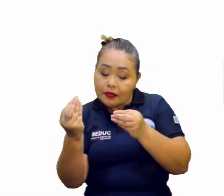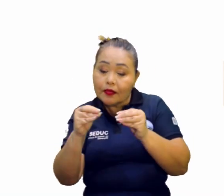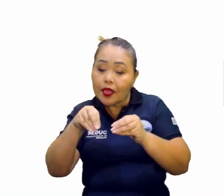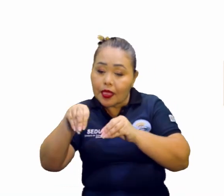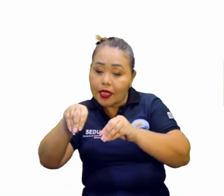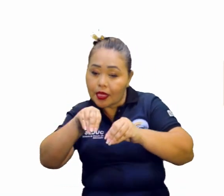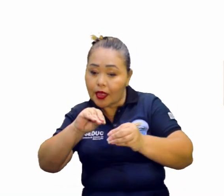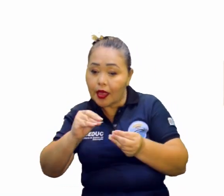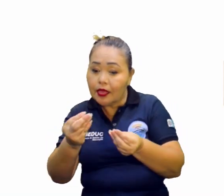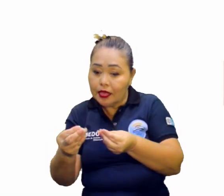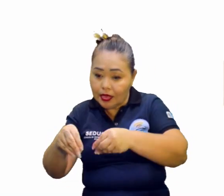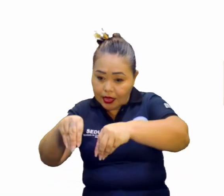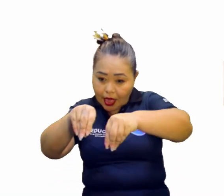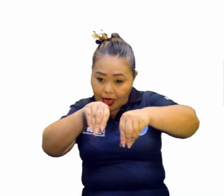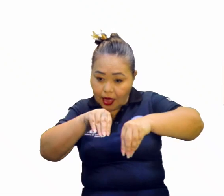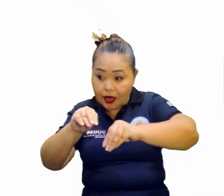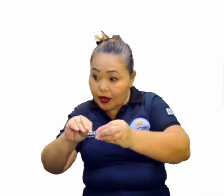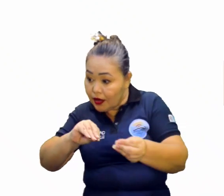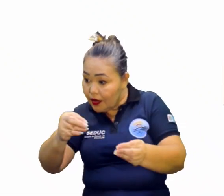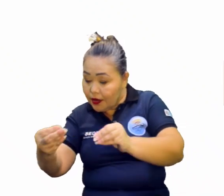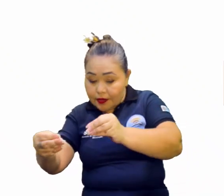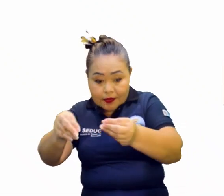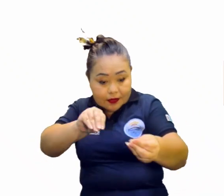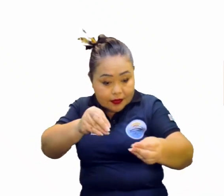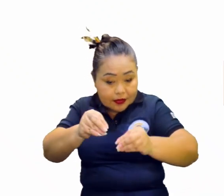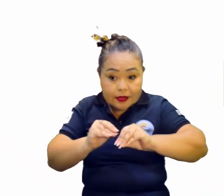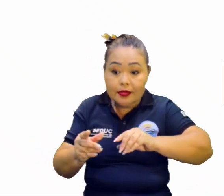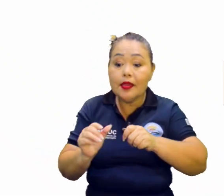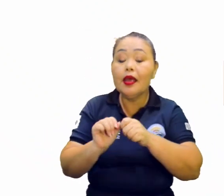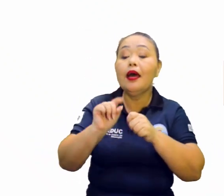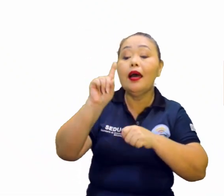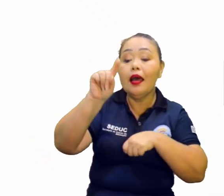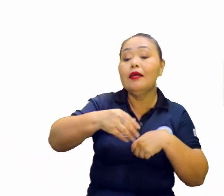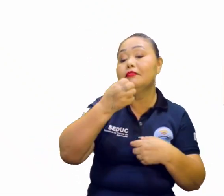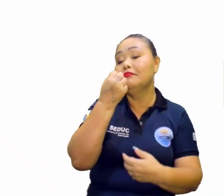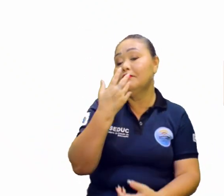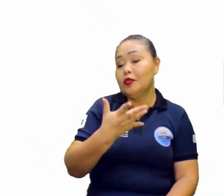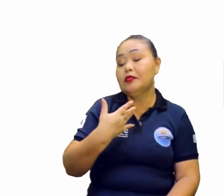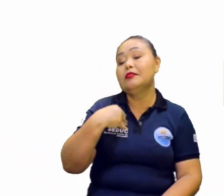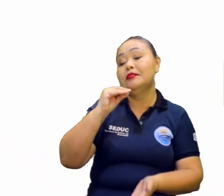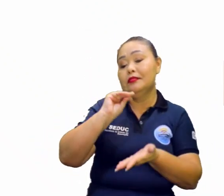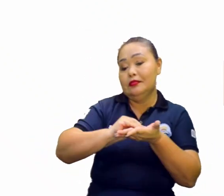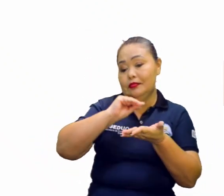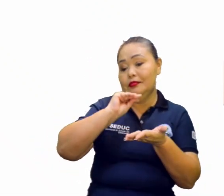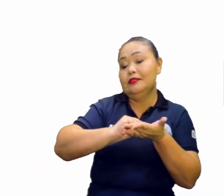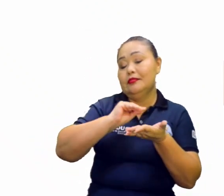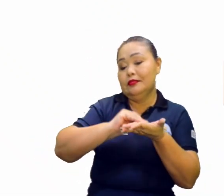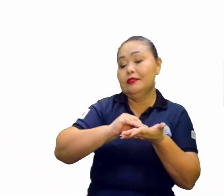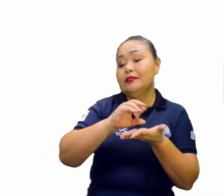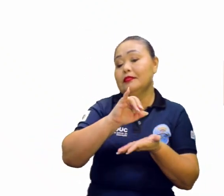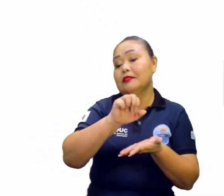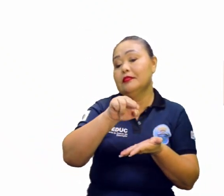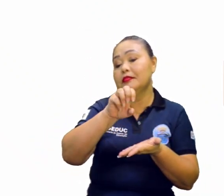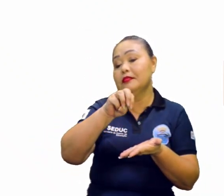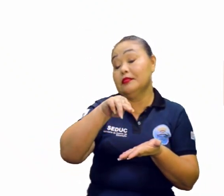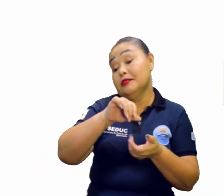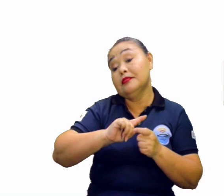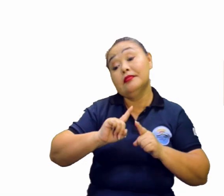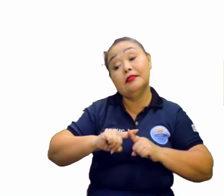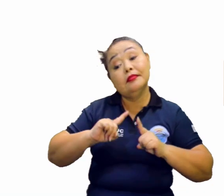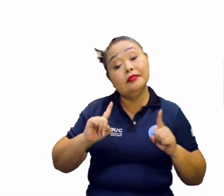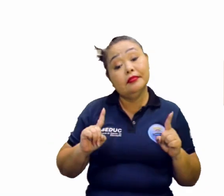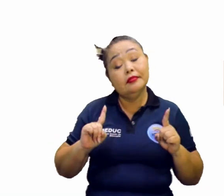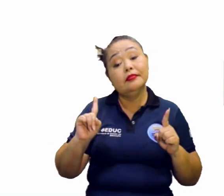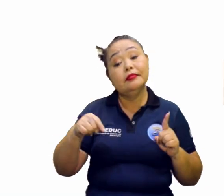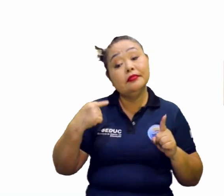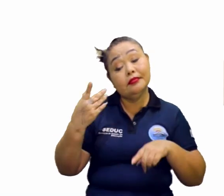recursos ali disponíveis, você pode ter, sim, essa ausência de insumos, né? Contudo, todavia, se essa prática ela